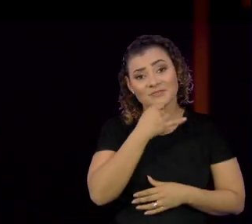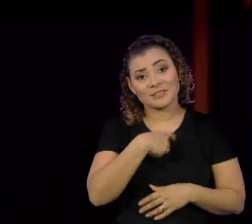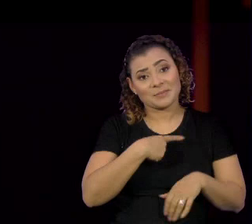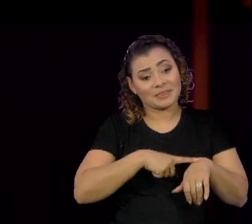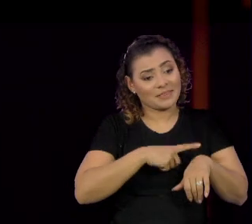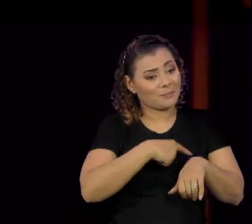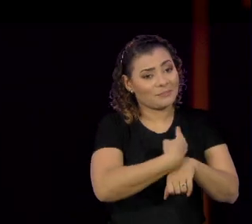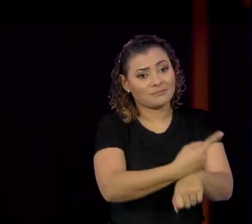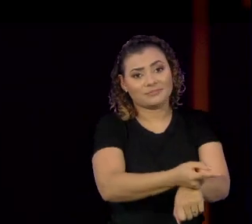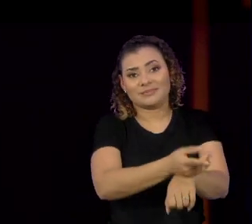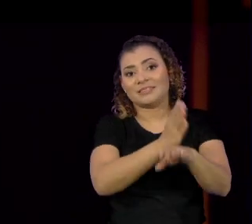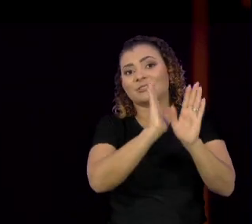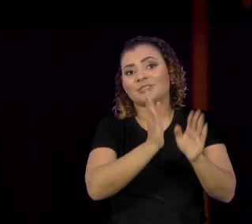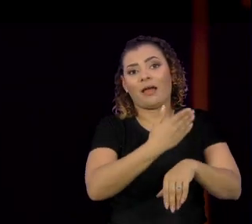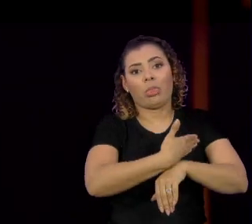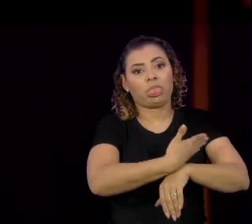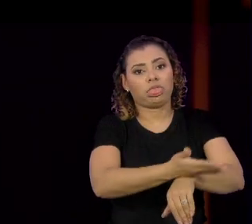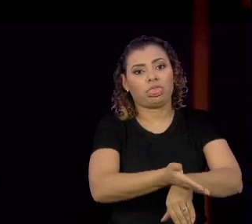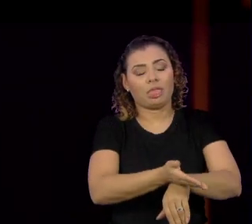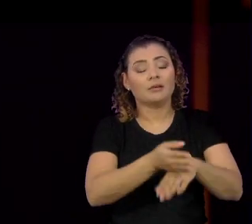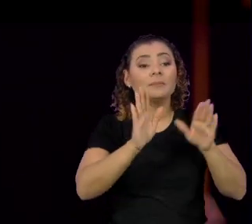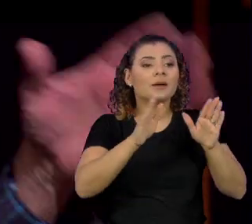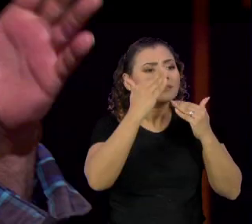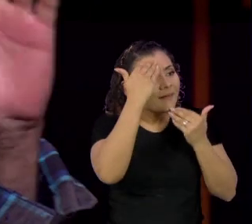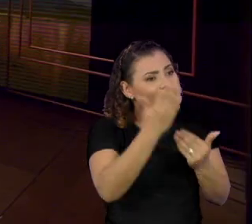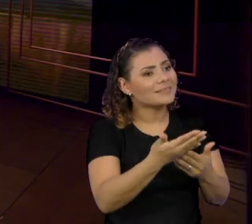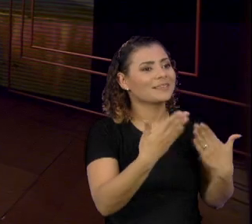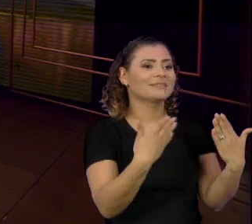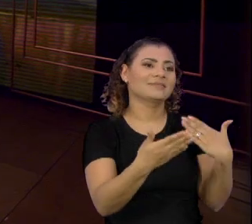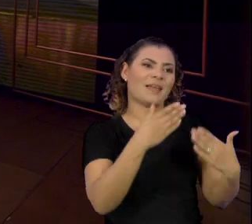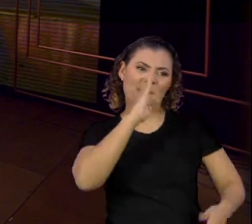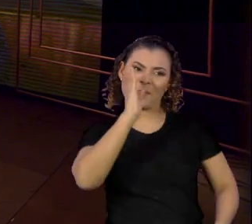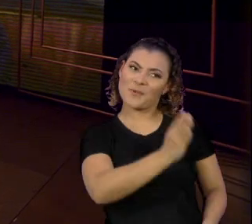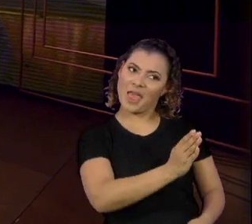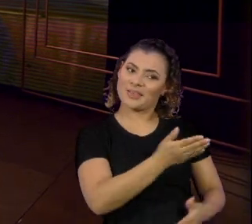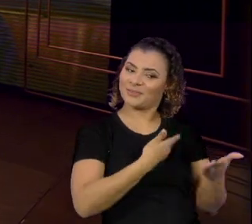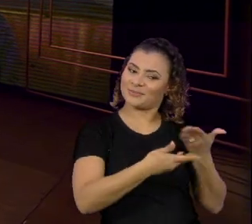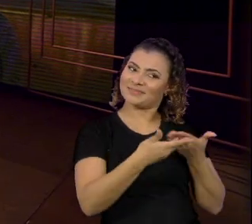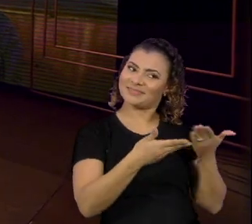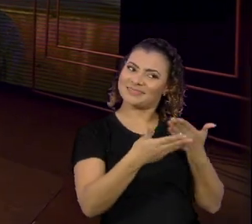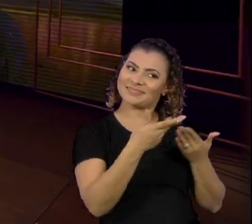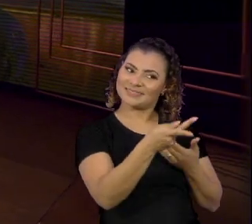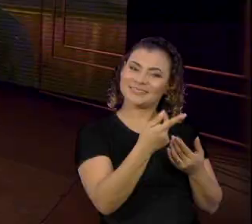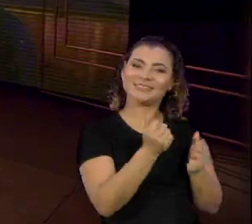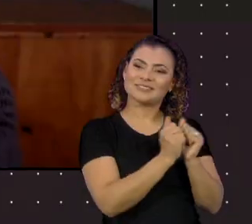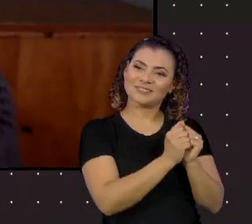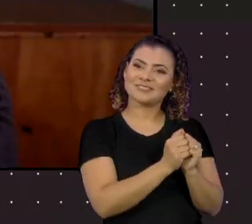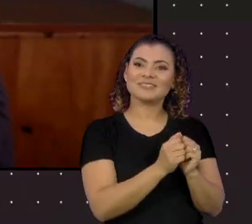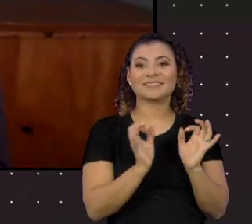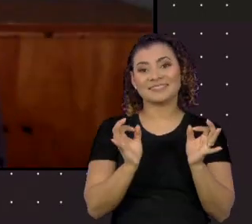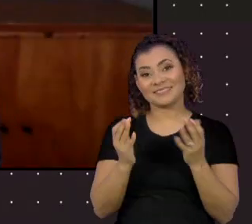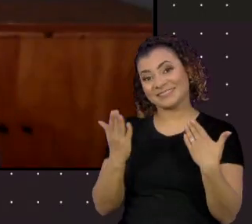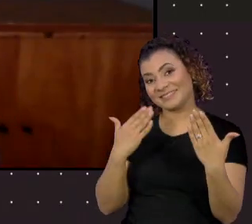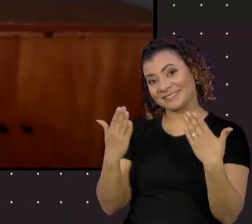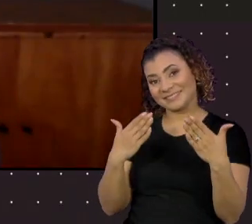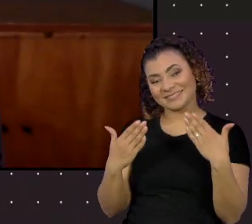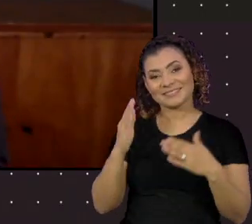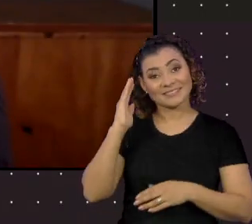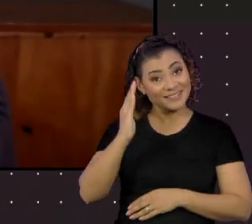tempo acabou. A gente queria agradecer muito a você por esse papo reto que você teve aqui com a gente, no